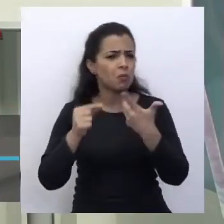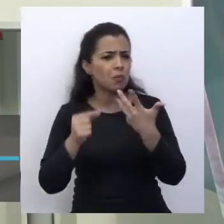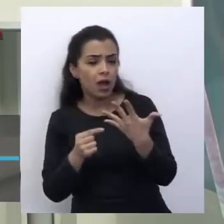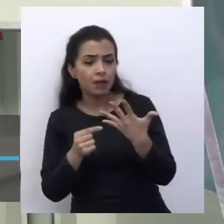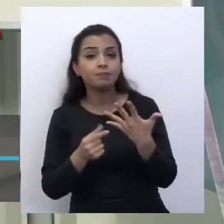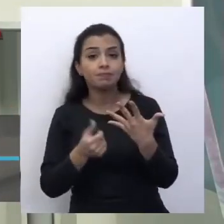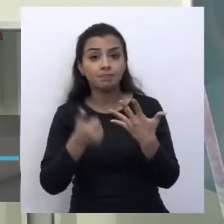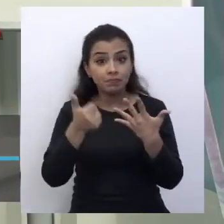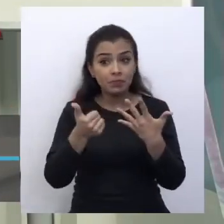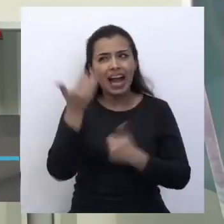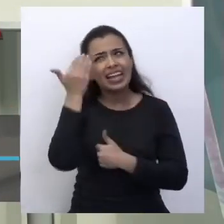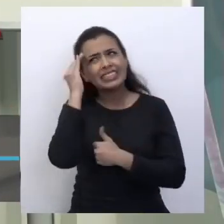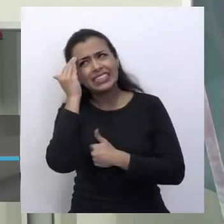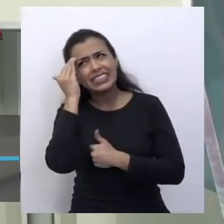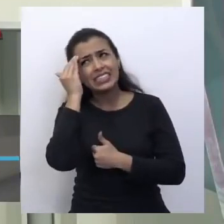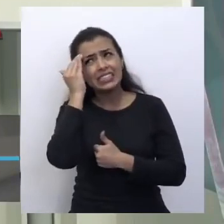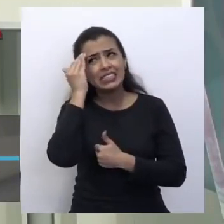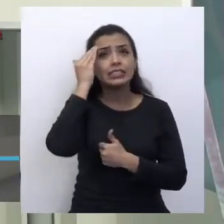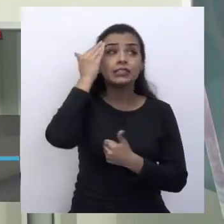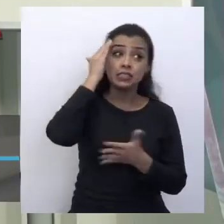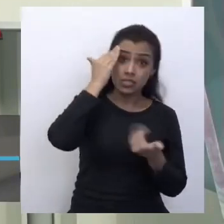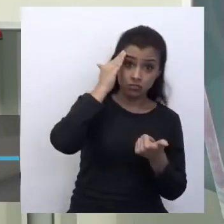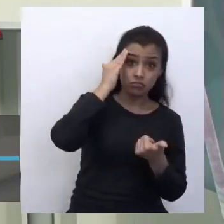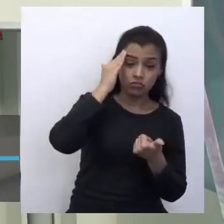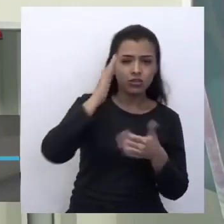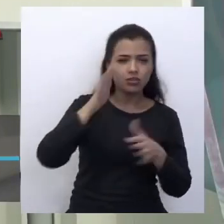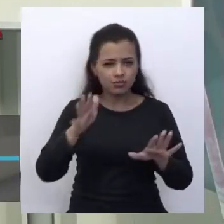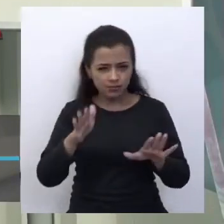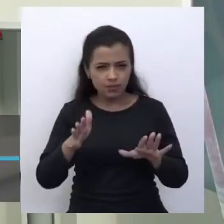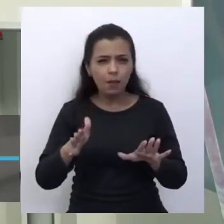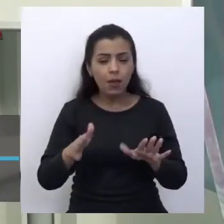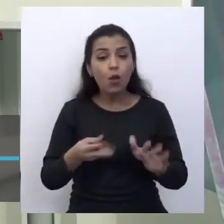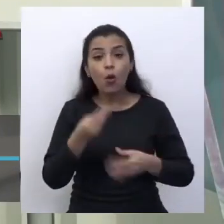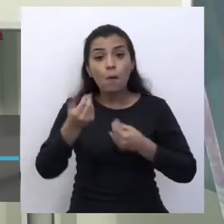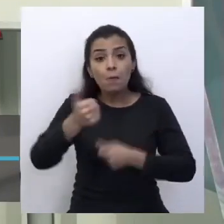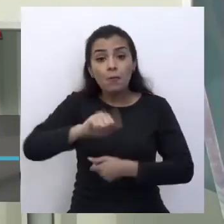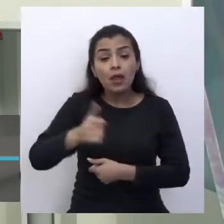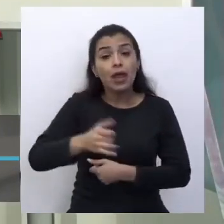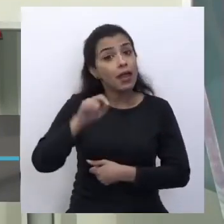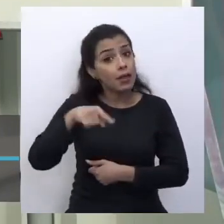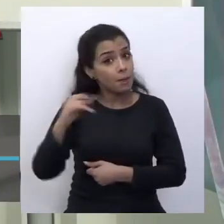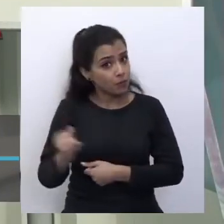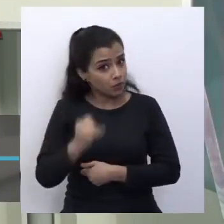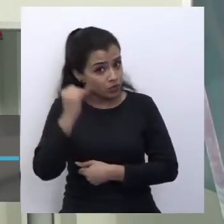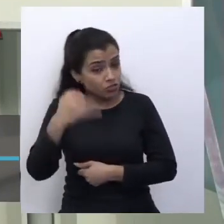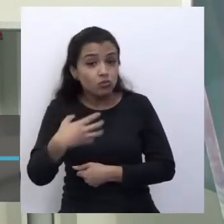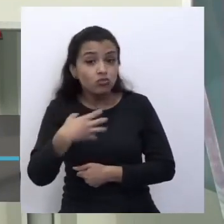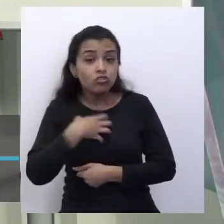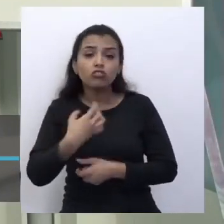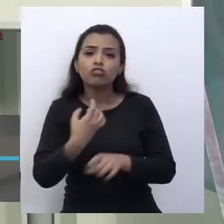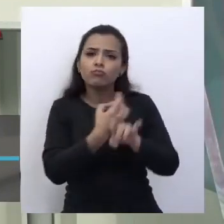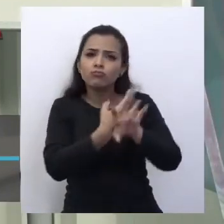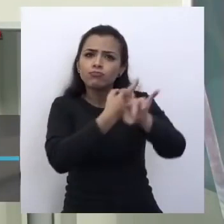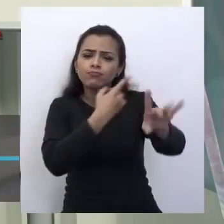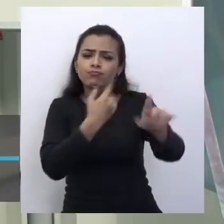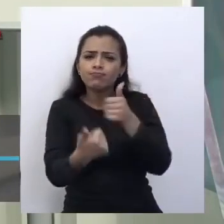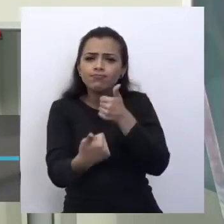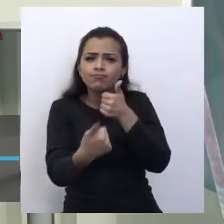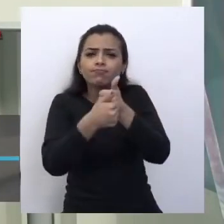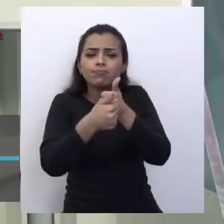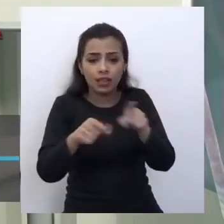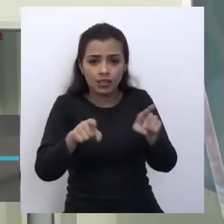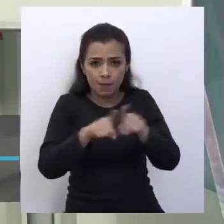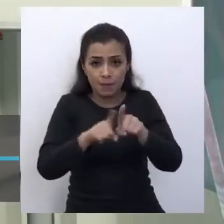se você entendeu, como é que vocês avaliam cada aula da gente. É importante, é outra forma da gente se aproximar, da gente se